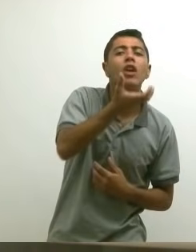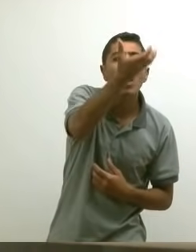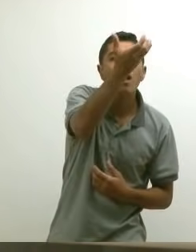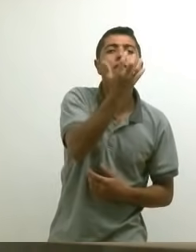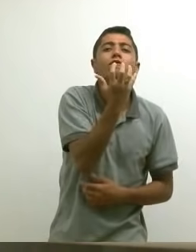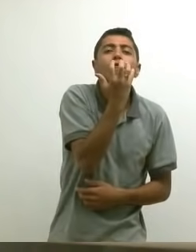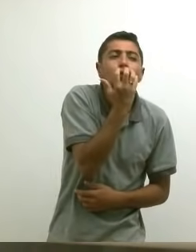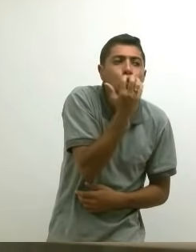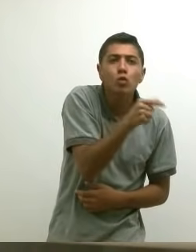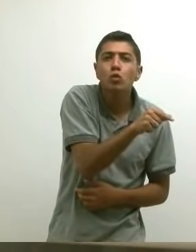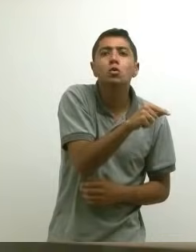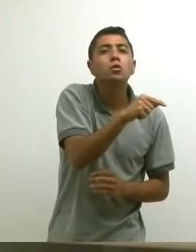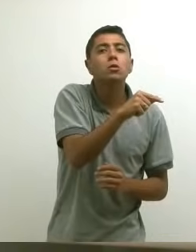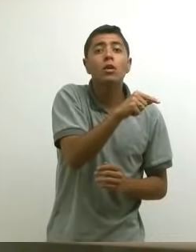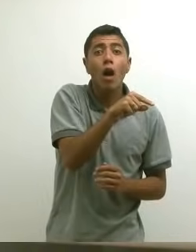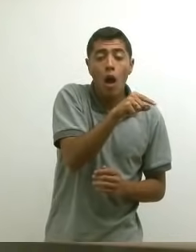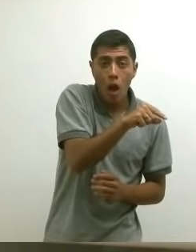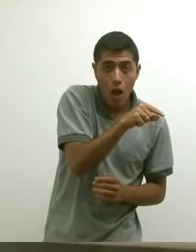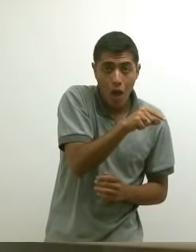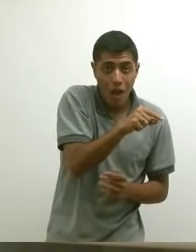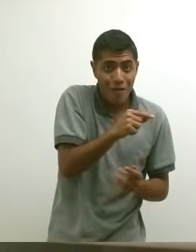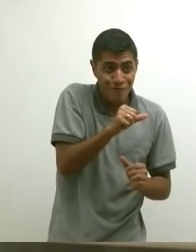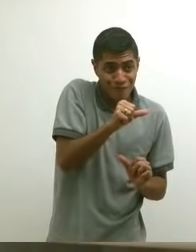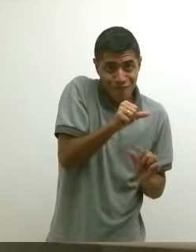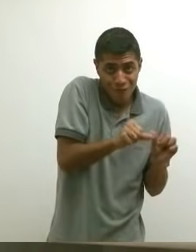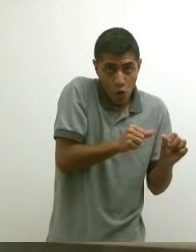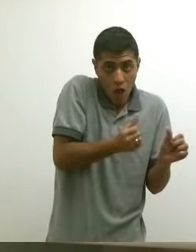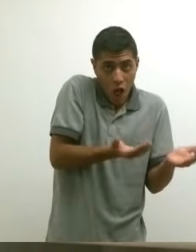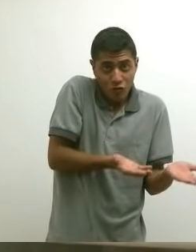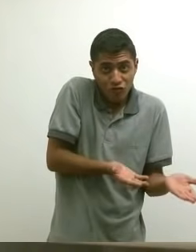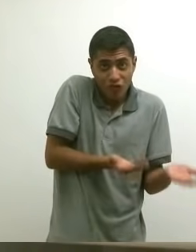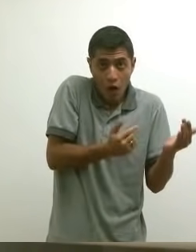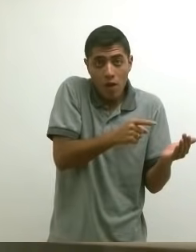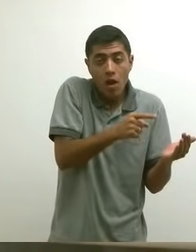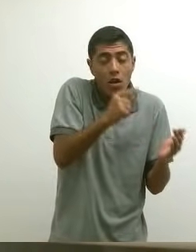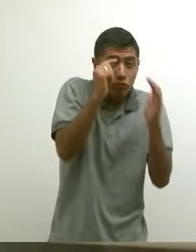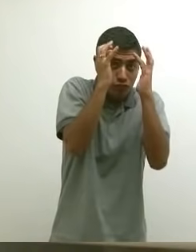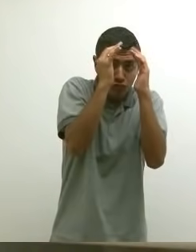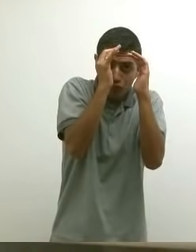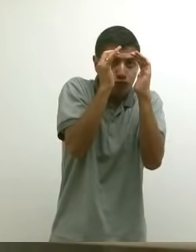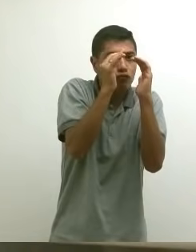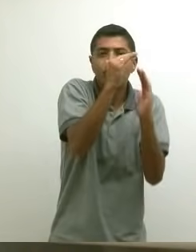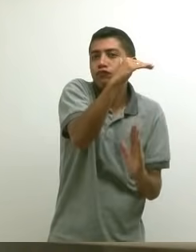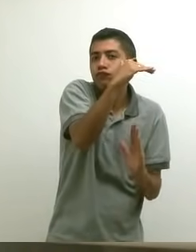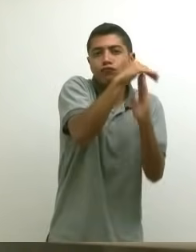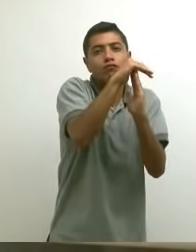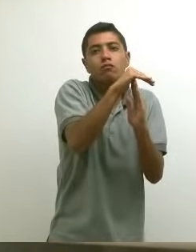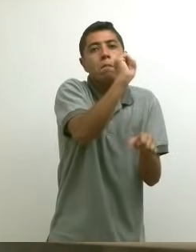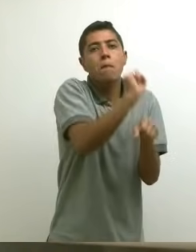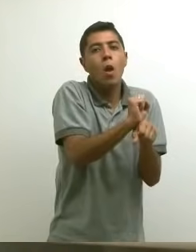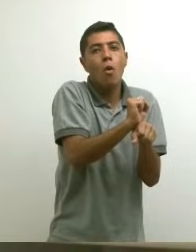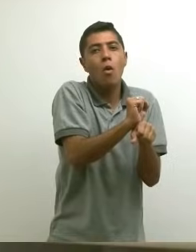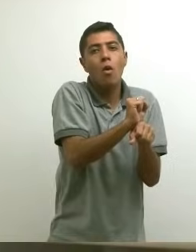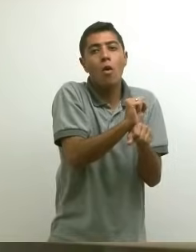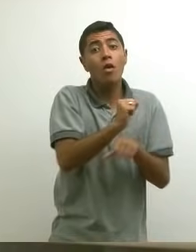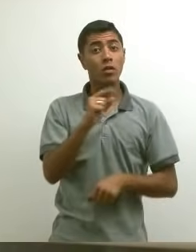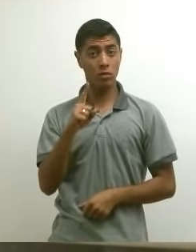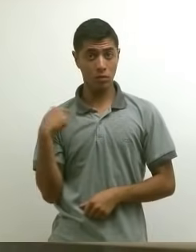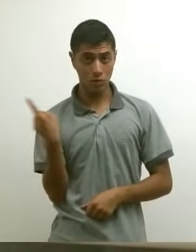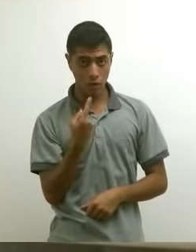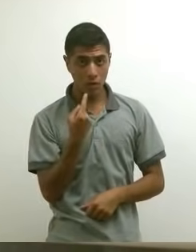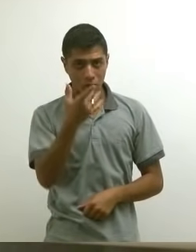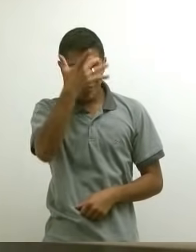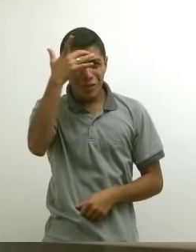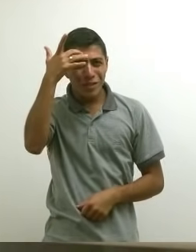puberdade só que toda a formação de novas áreas cerebrais sinapses conexões só acontece após a